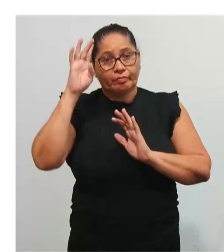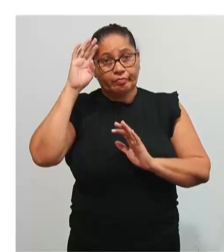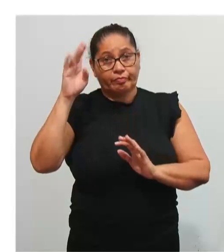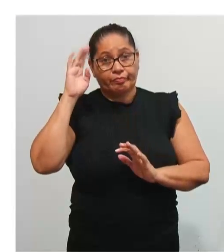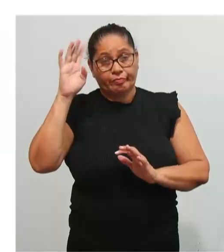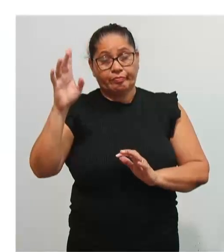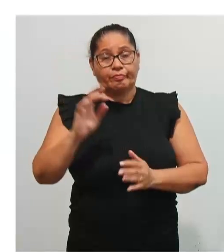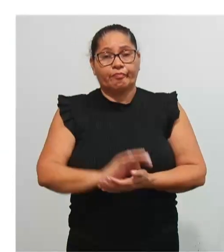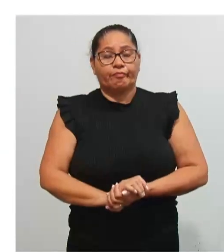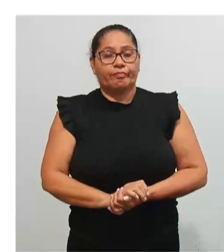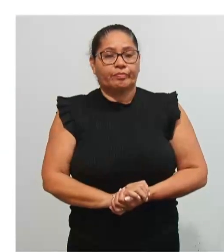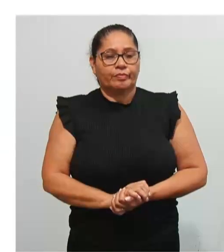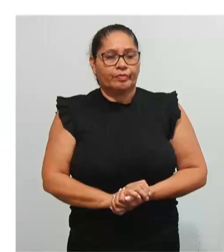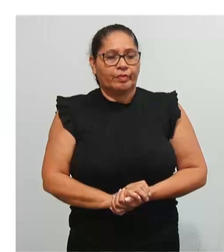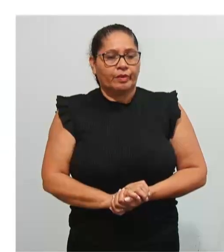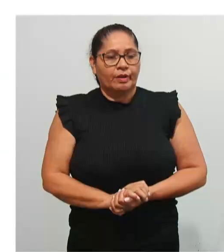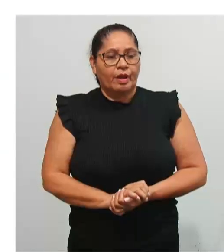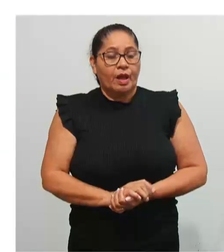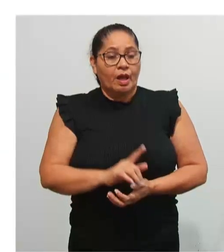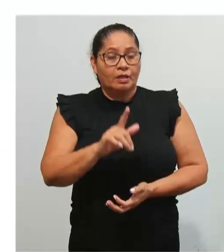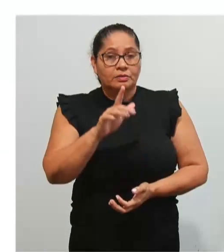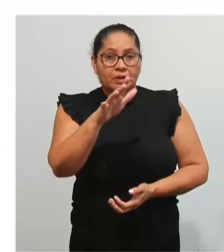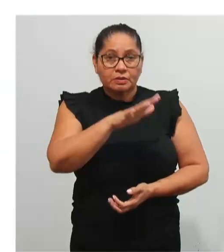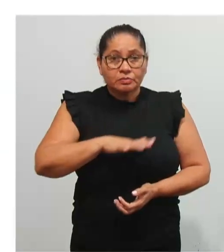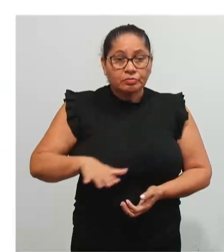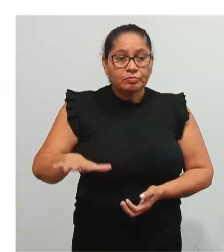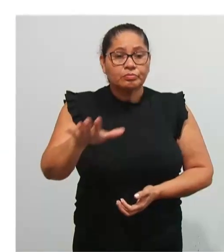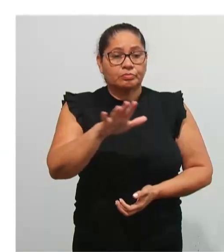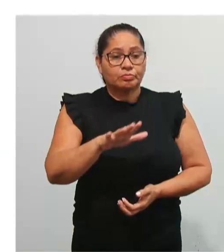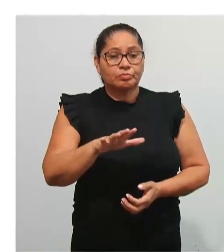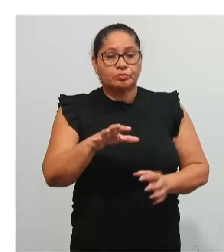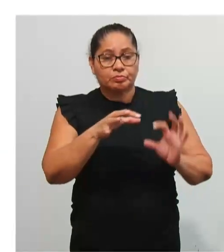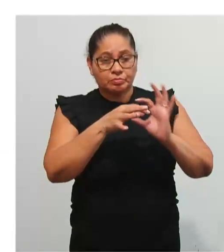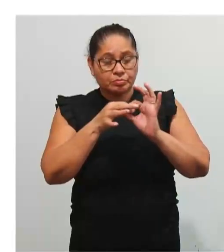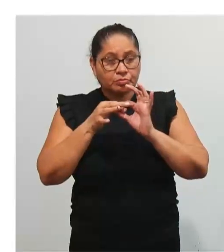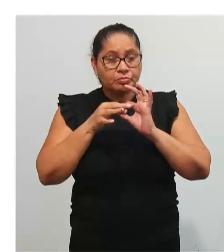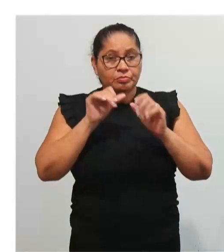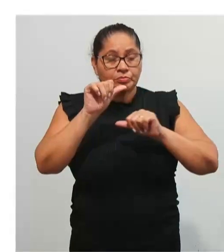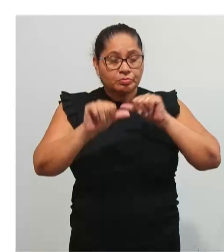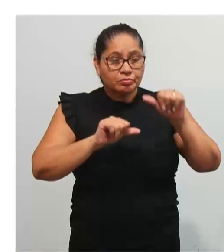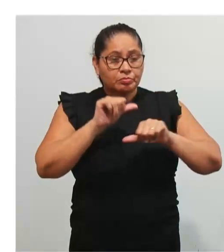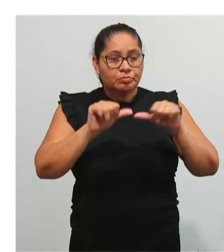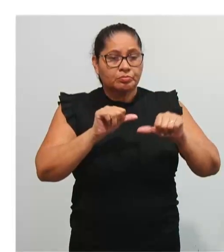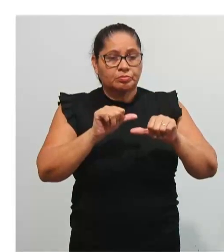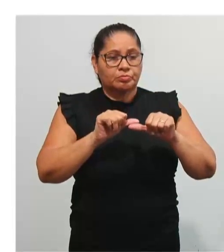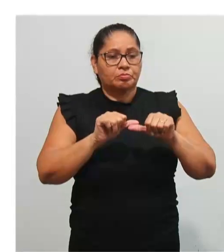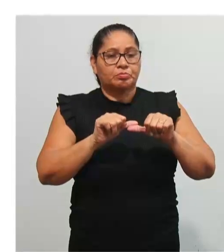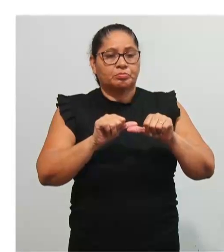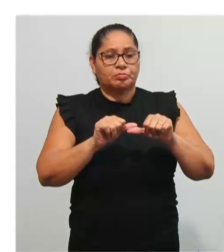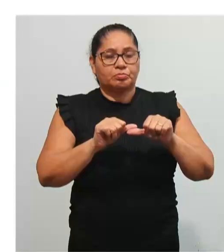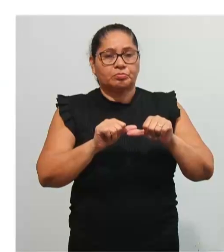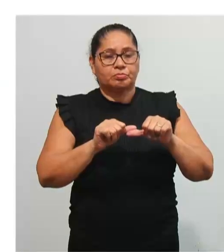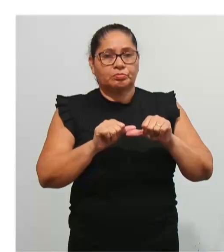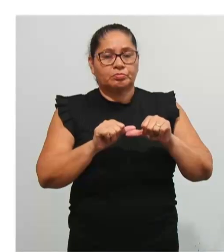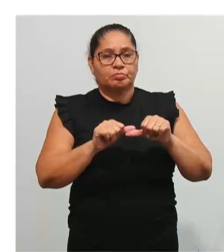de accountability, que nesse contexto, né, a reforma gerencial propôs como forma de accountability